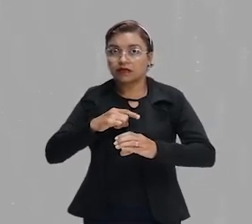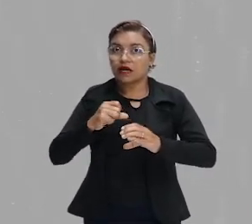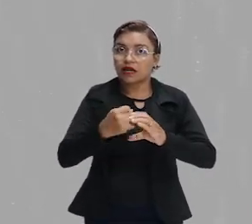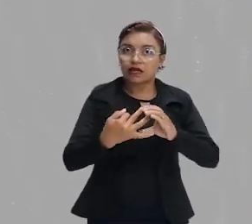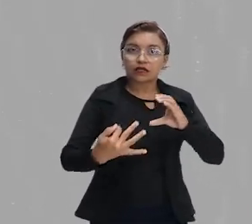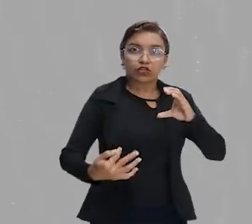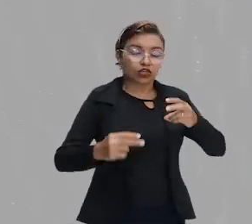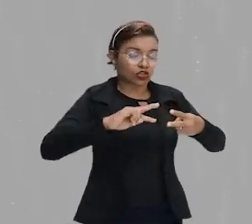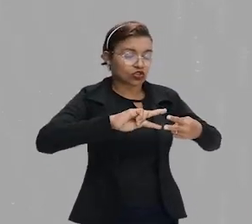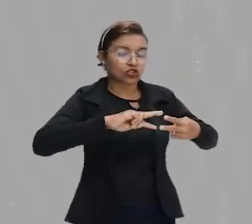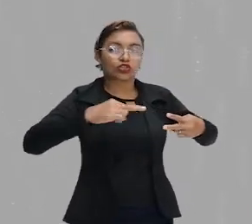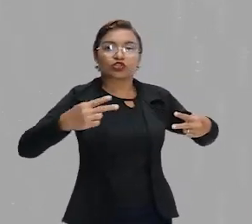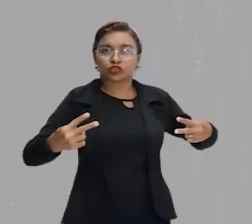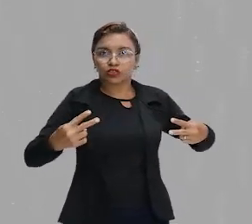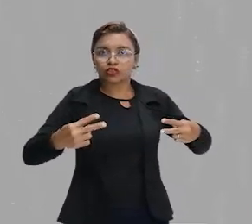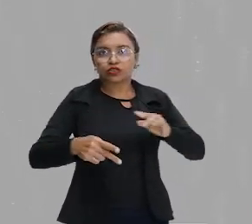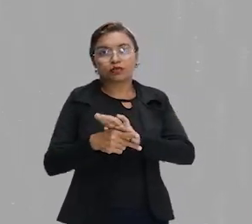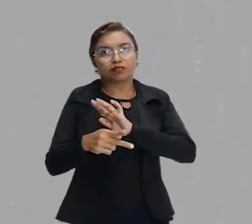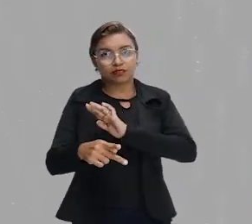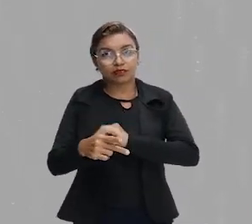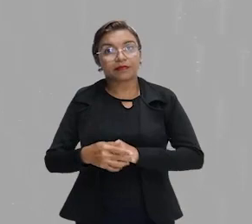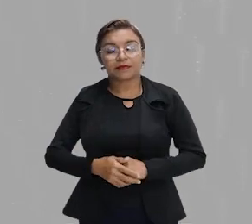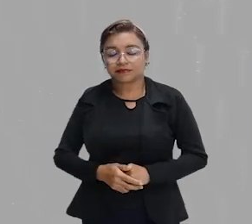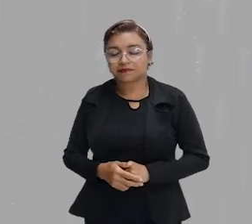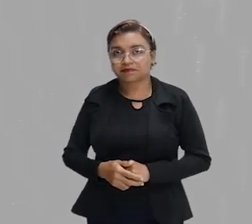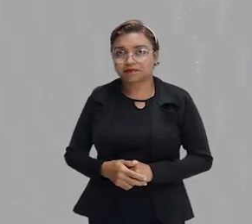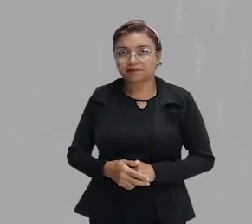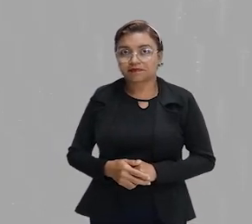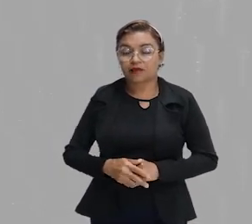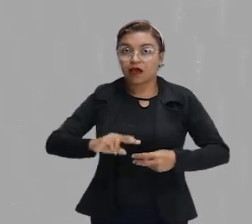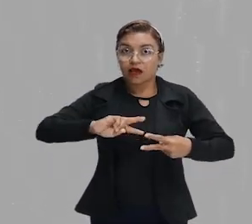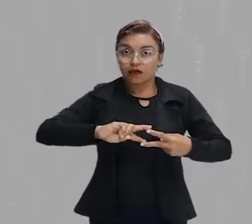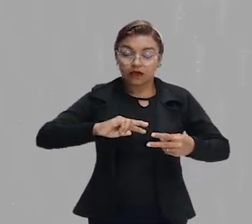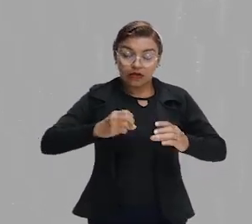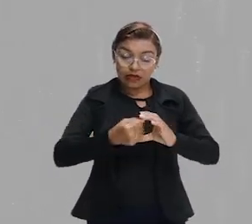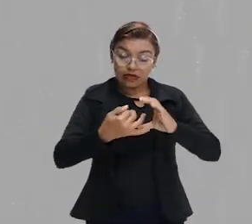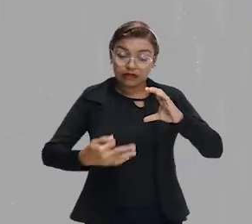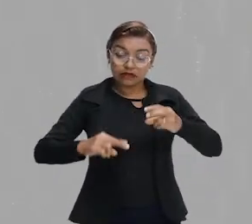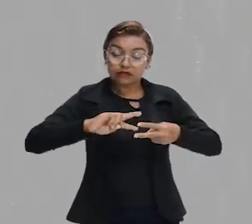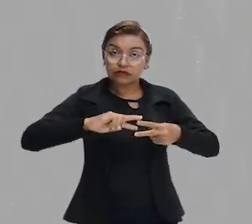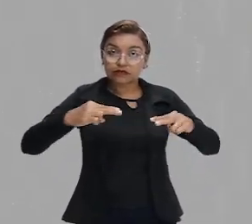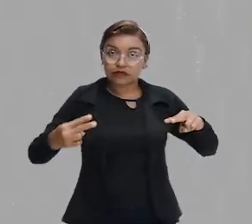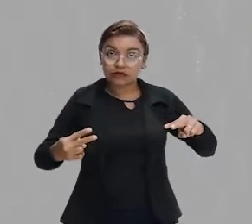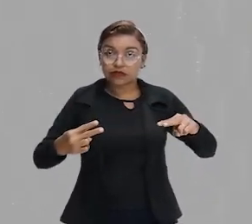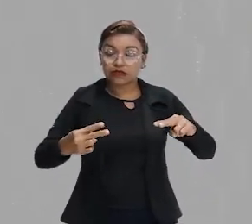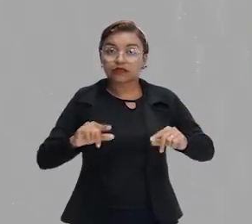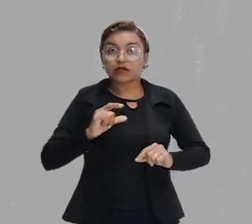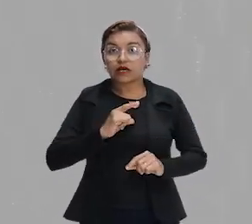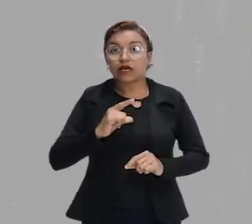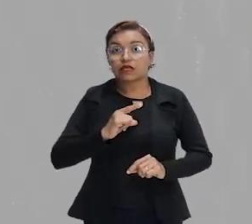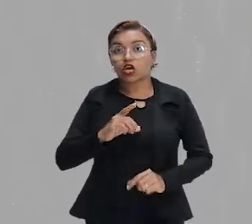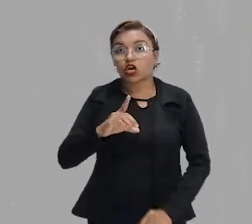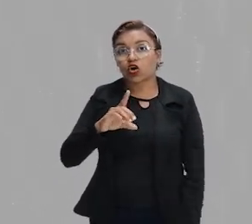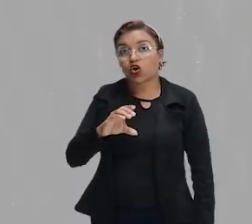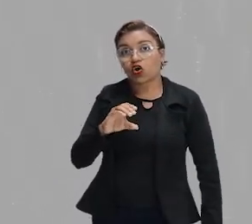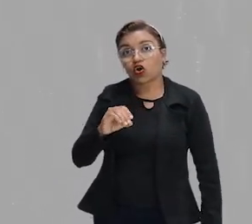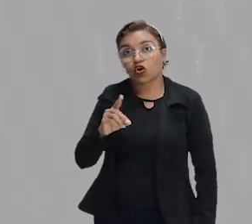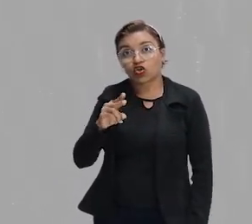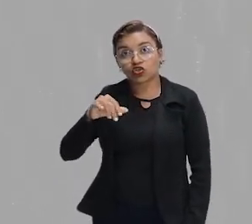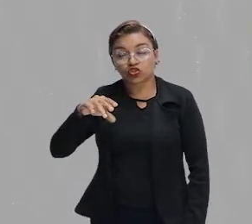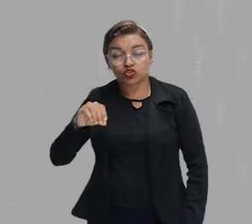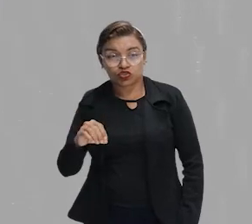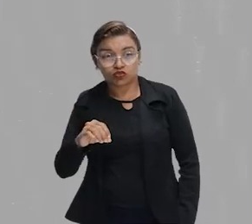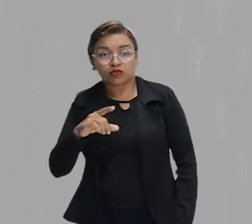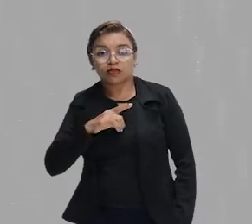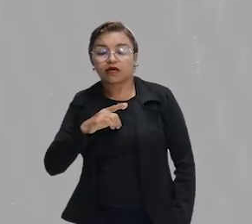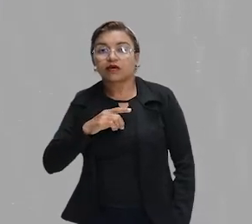genéticas. Essas características genéticas, elas são codificadas por esses trechos, a gente denomina eles